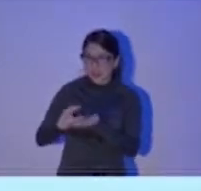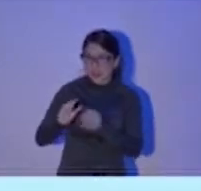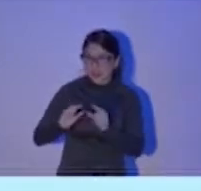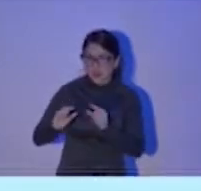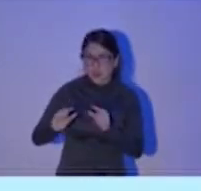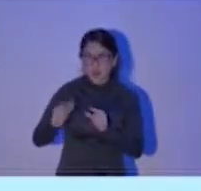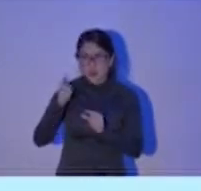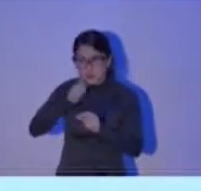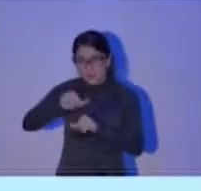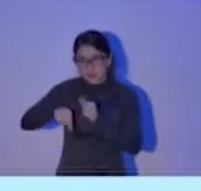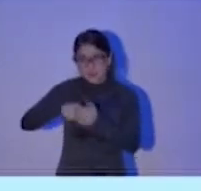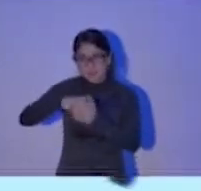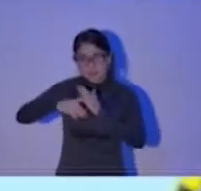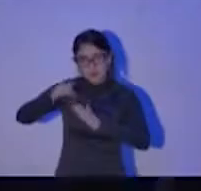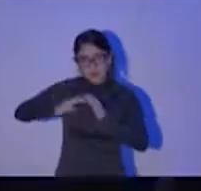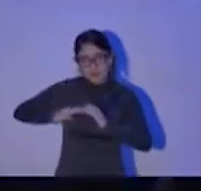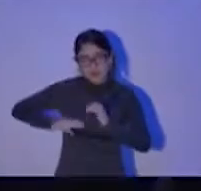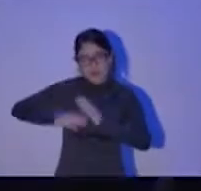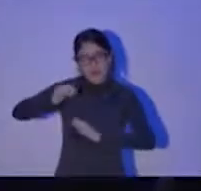forma possível.